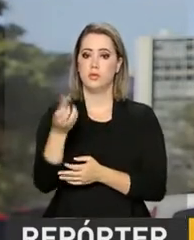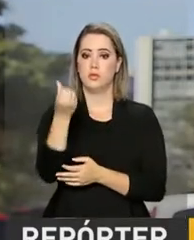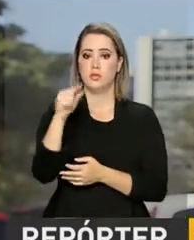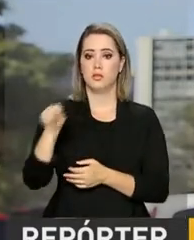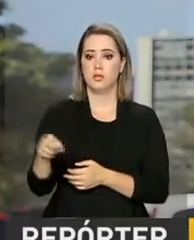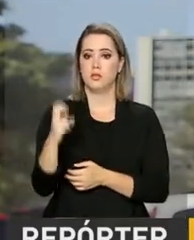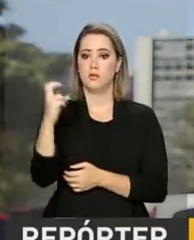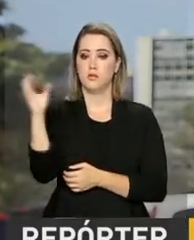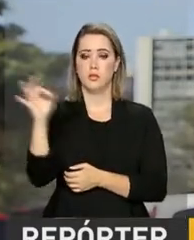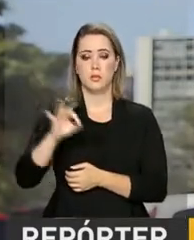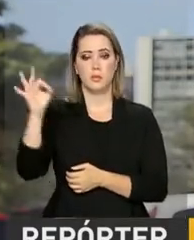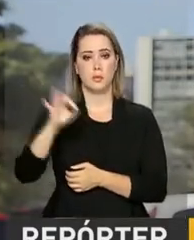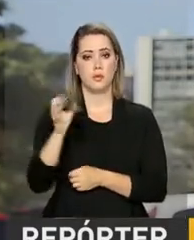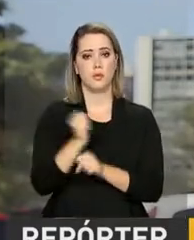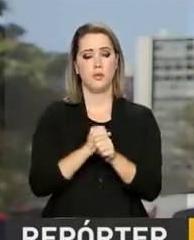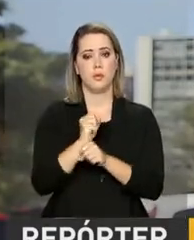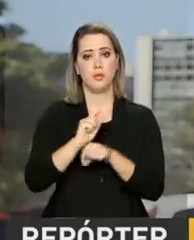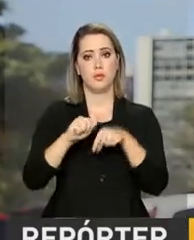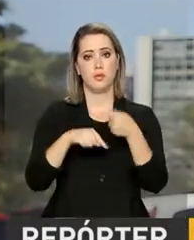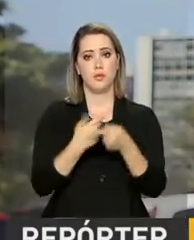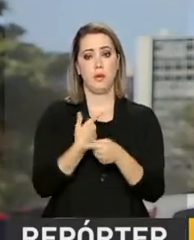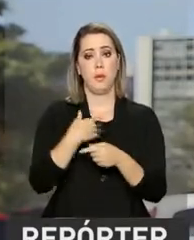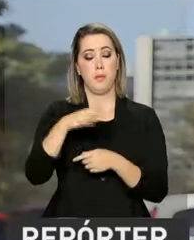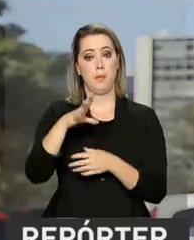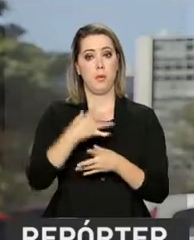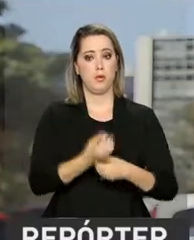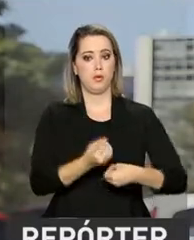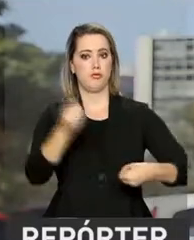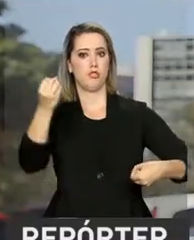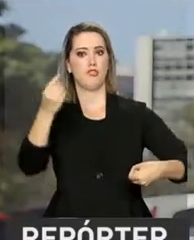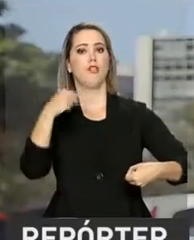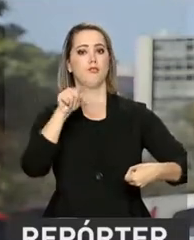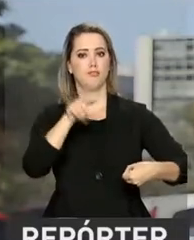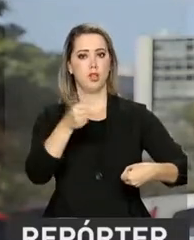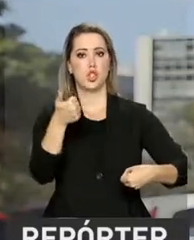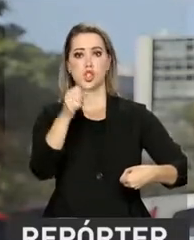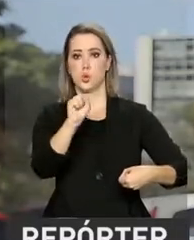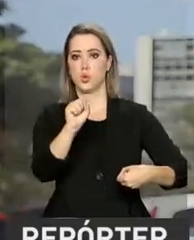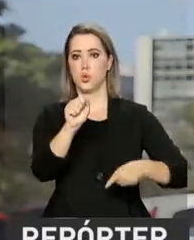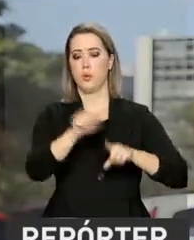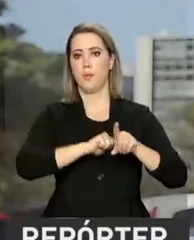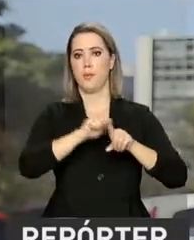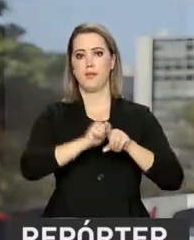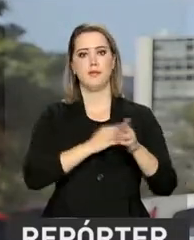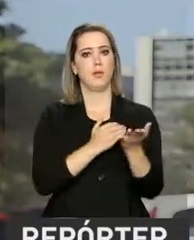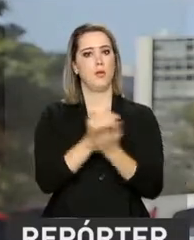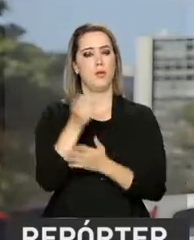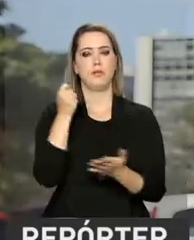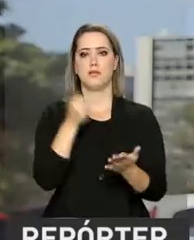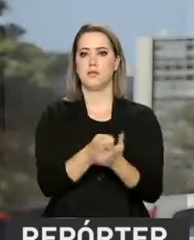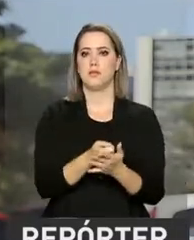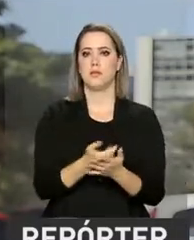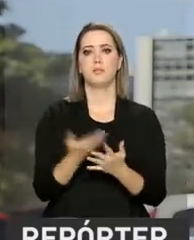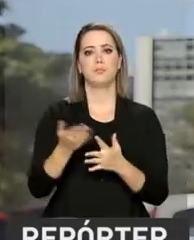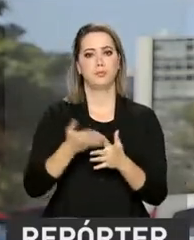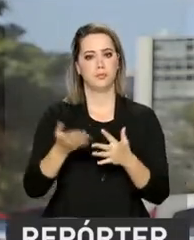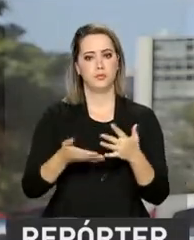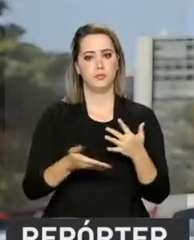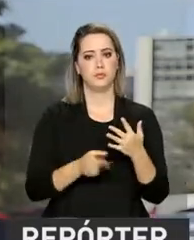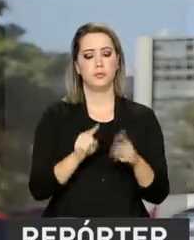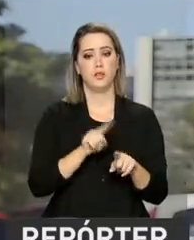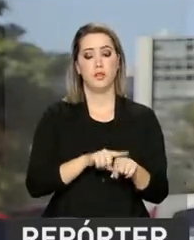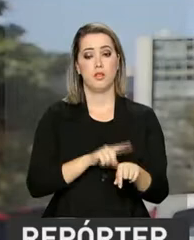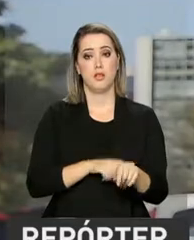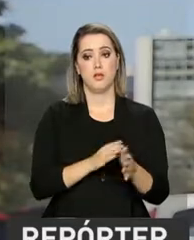meio por cento ao ano e depois da formatura o aluno terá 18 meses de carência para começar a pagar o empréstimo nesse